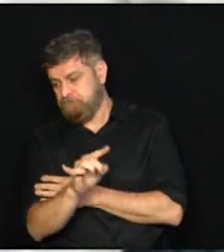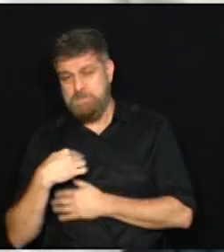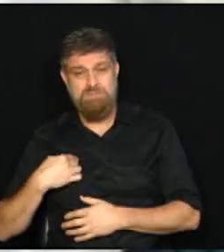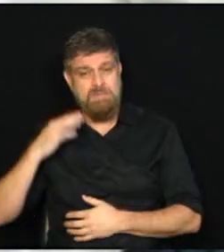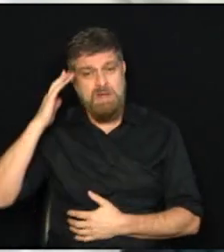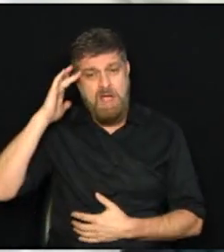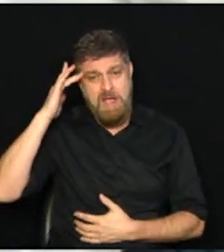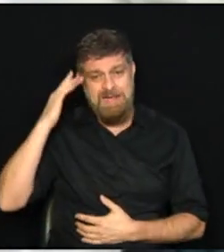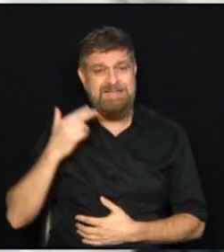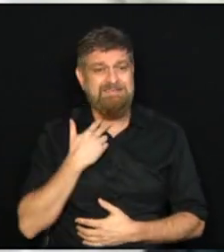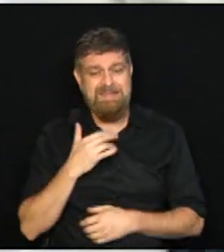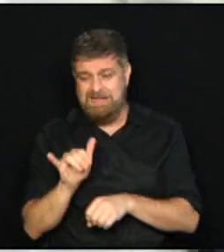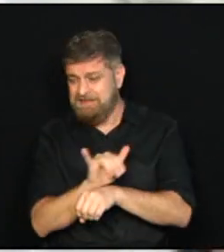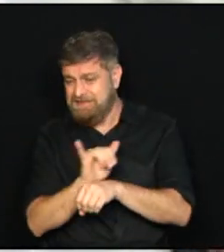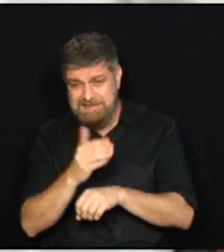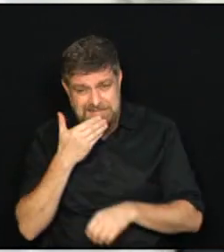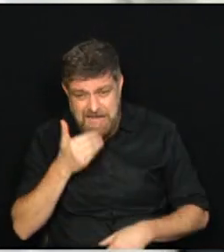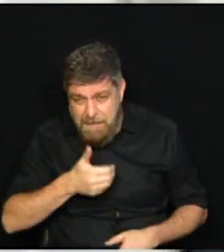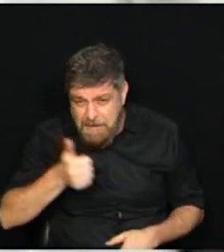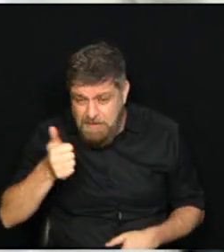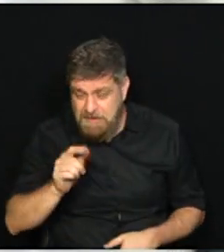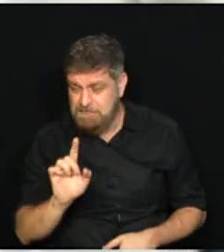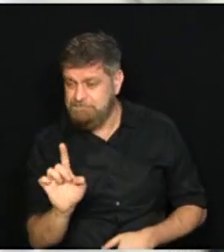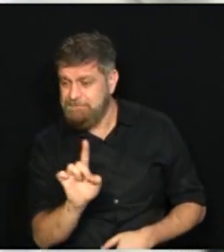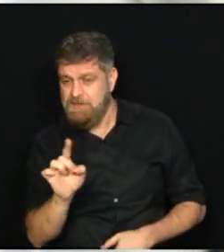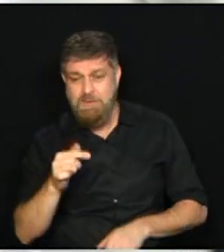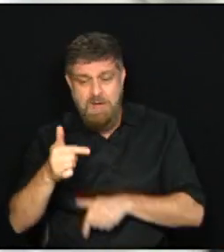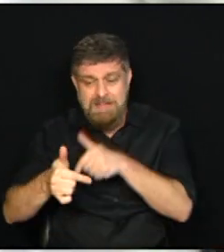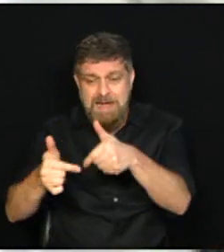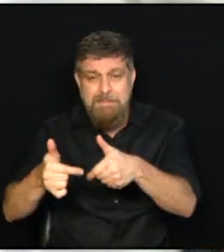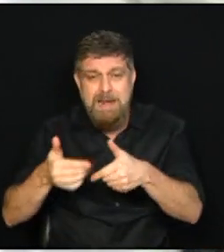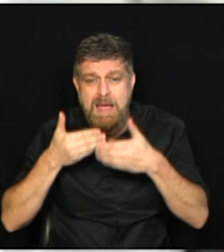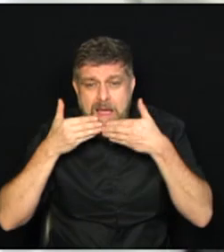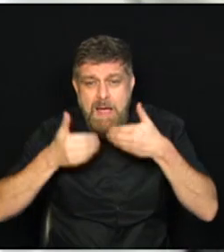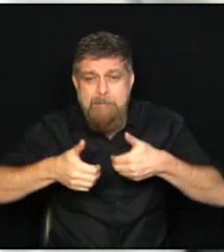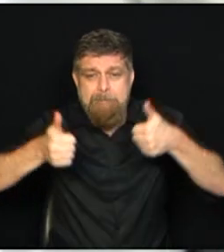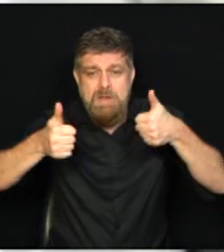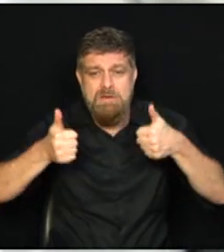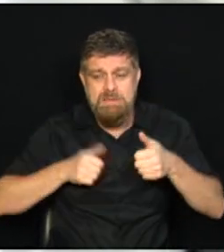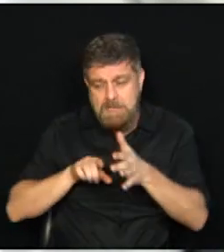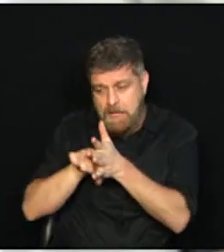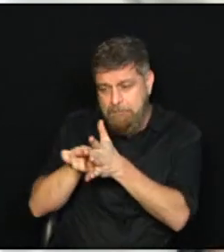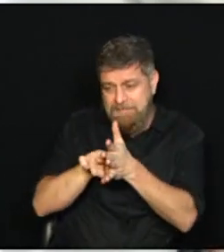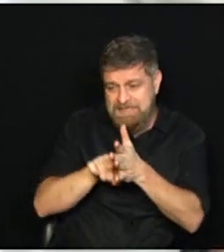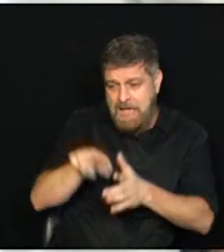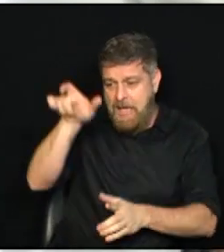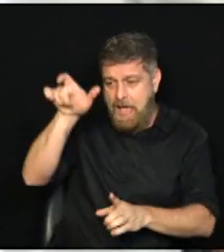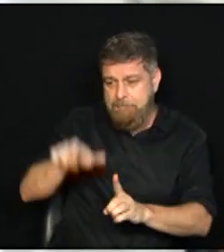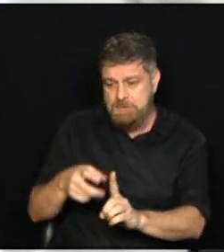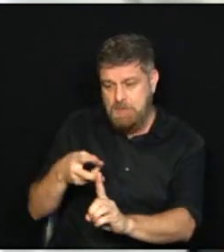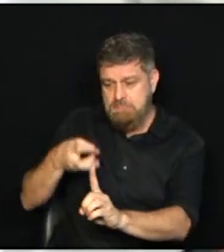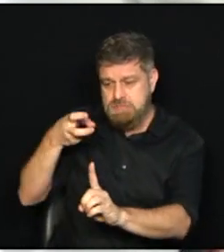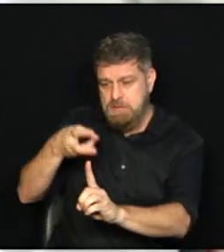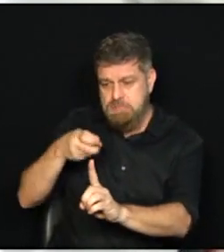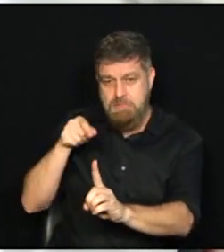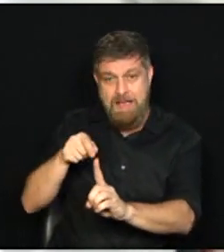que não é a melhor forma. A melhor forma de trabalhar é com rastreamento de sintomáticos e seus